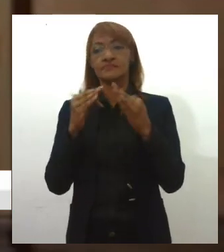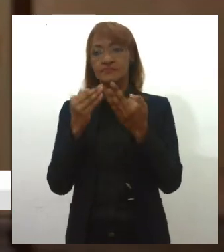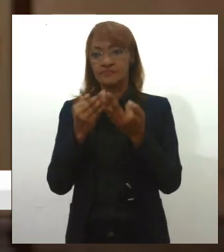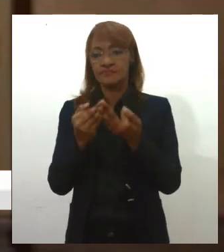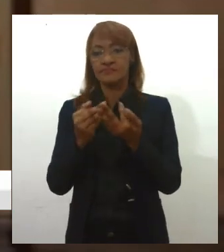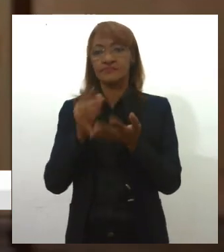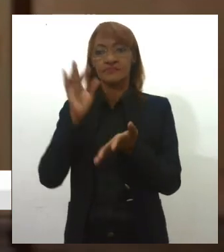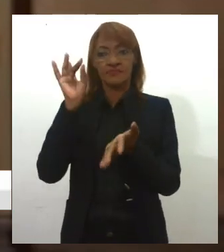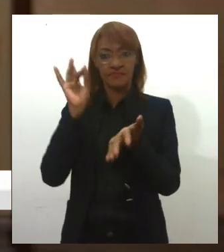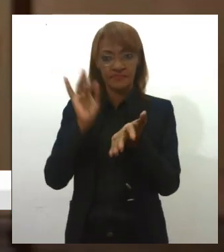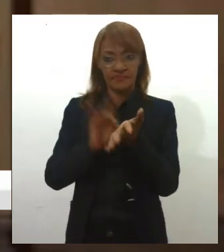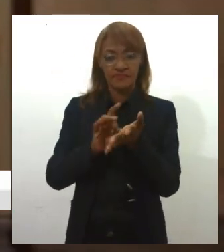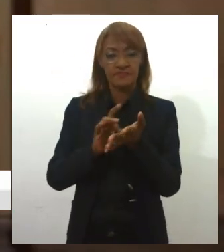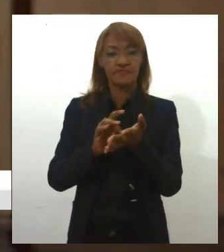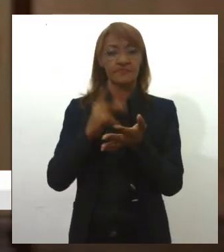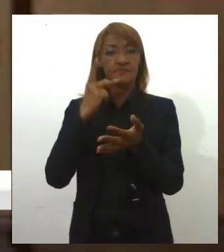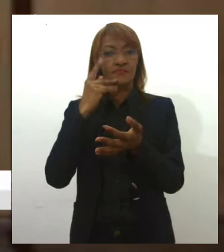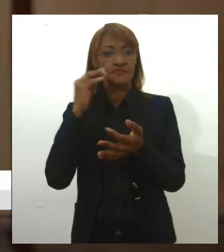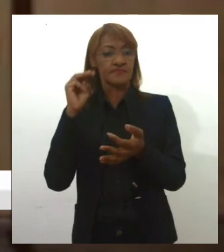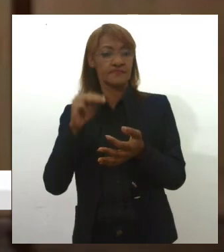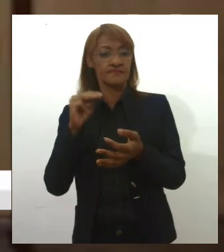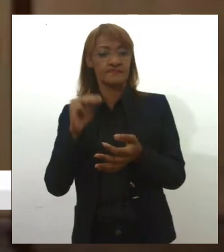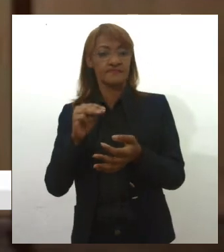É legítimo, mas nós